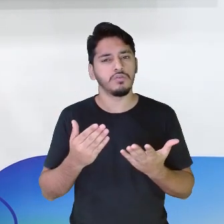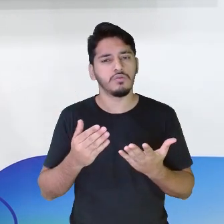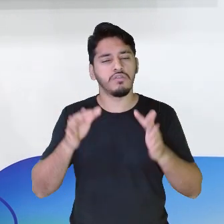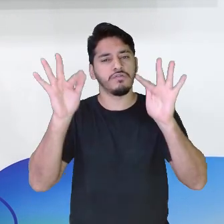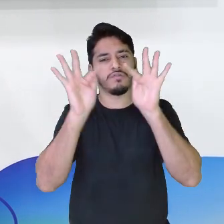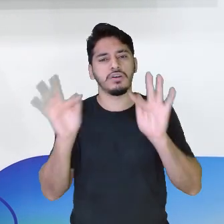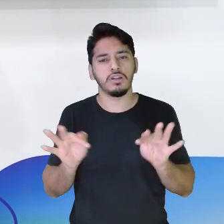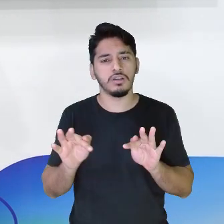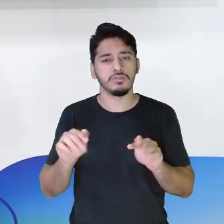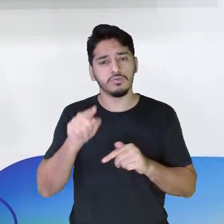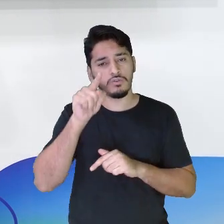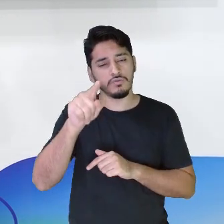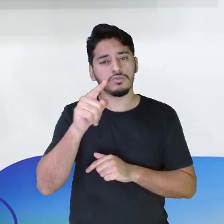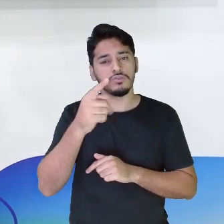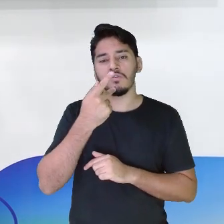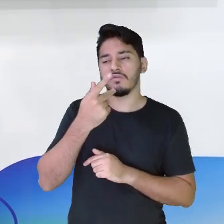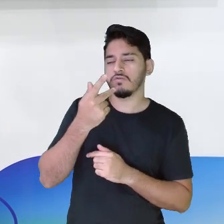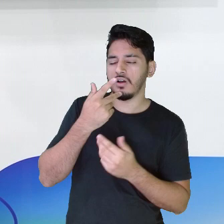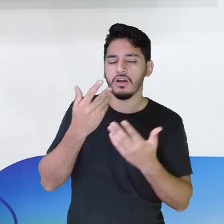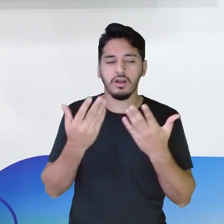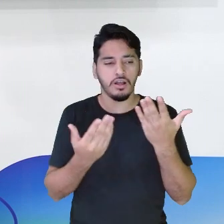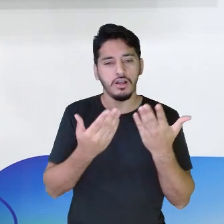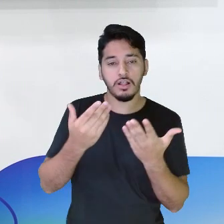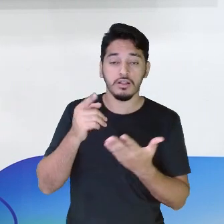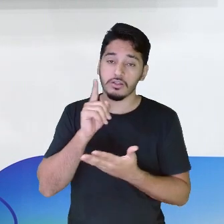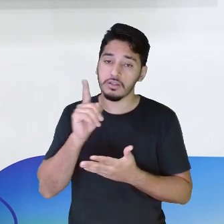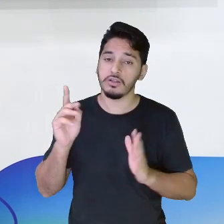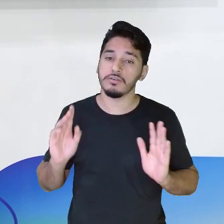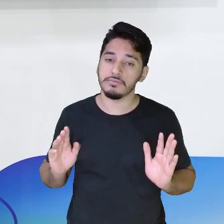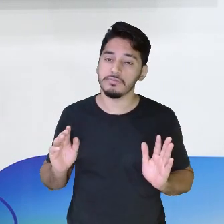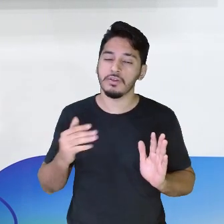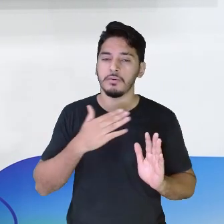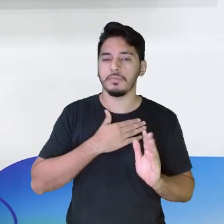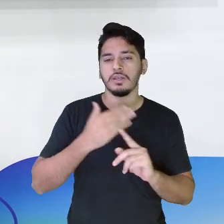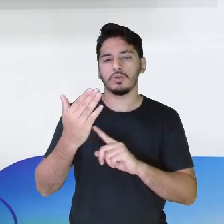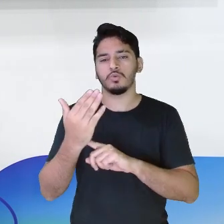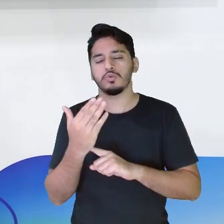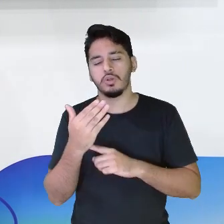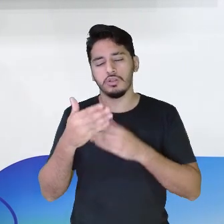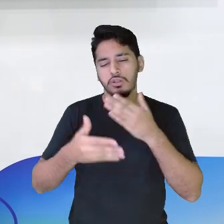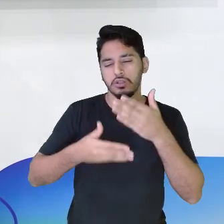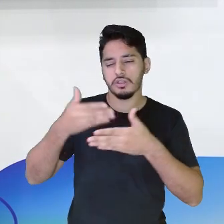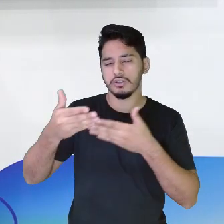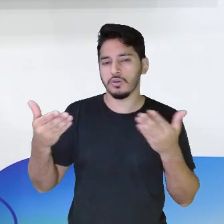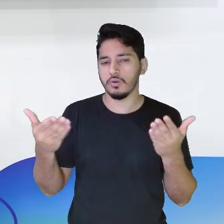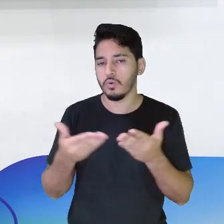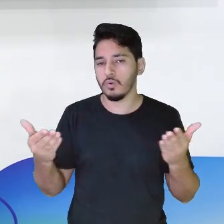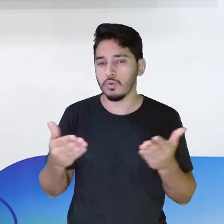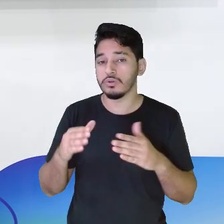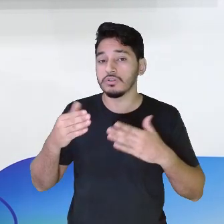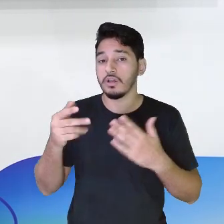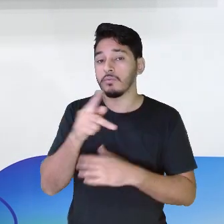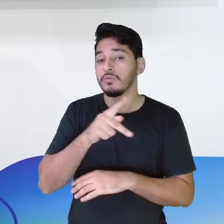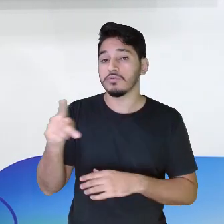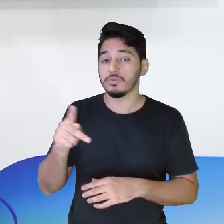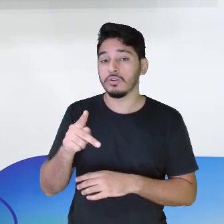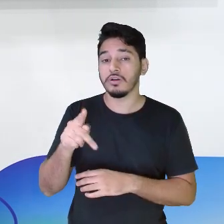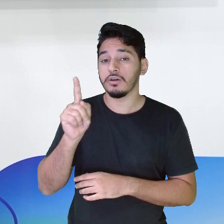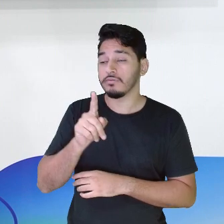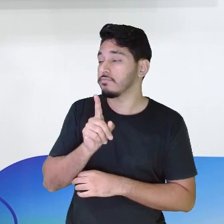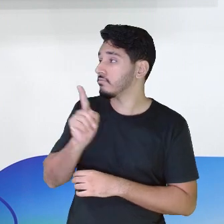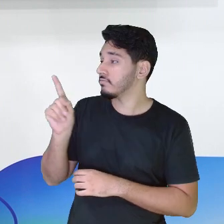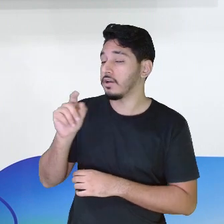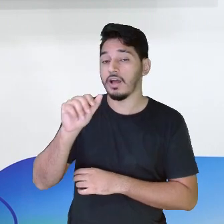o retorno que a gente tem de vocês por lá, tá? Para me ajudar na interação, a professora Abigail está aqui, que deu uma